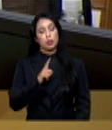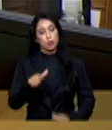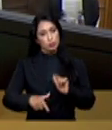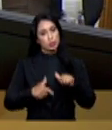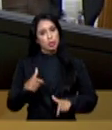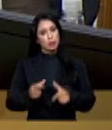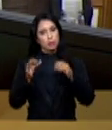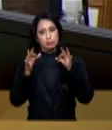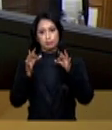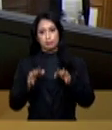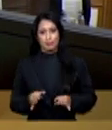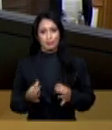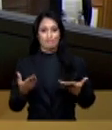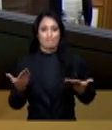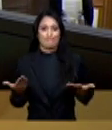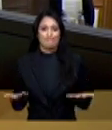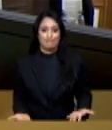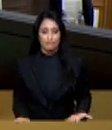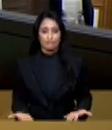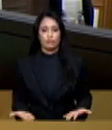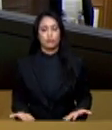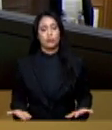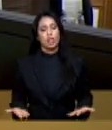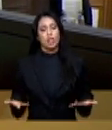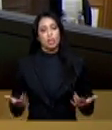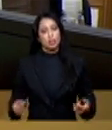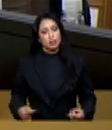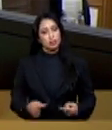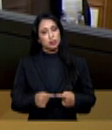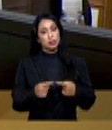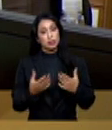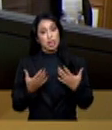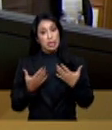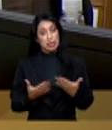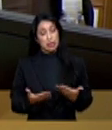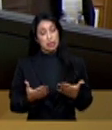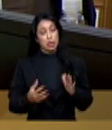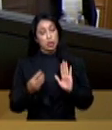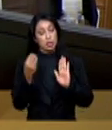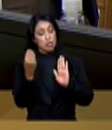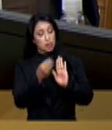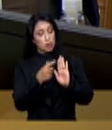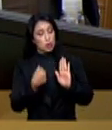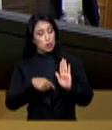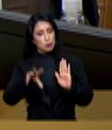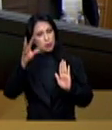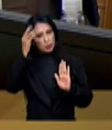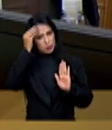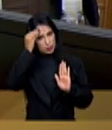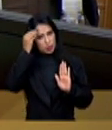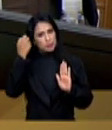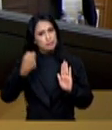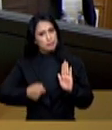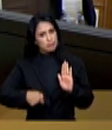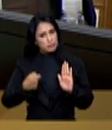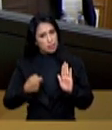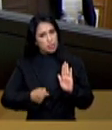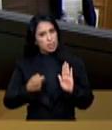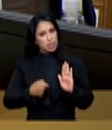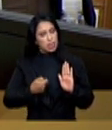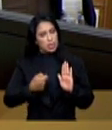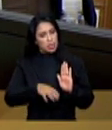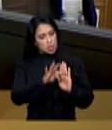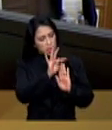adequado por isso neste tópico recursos serem interpretação necessária